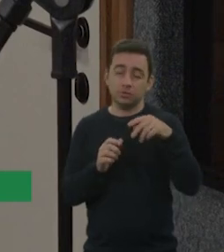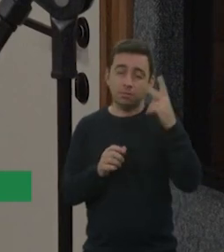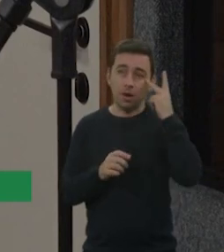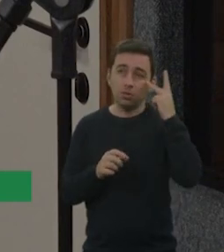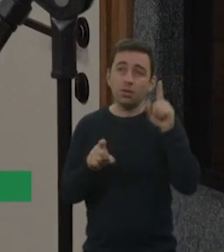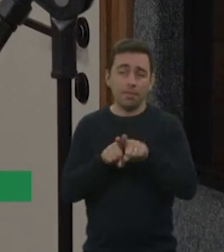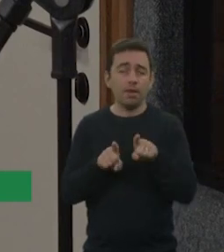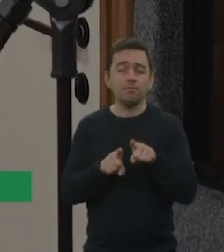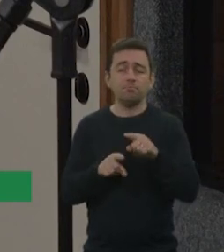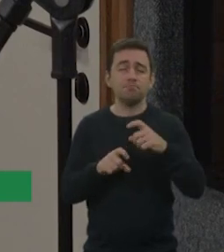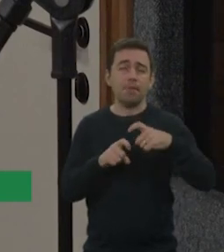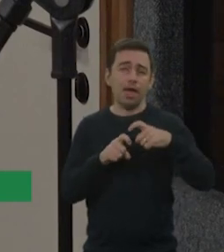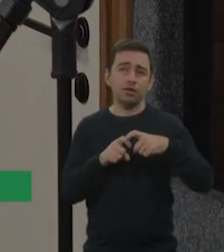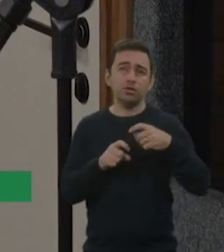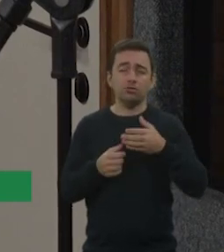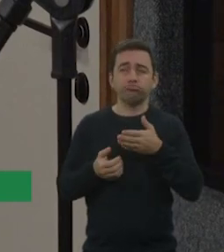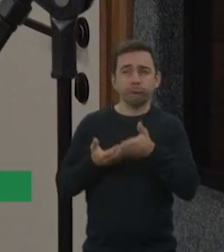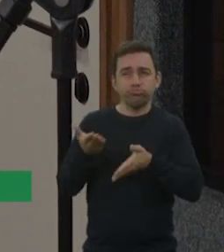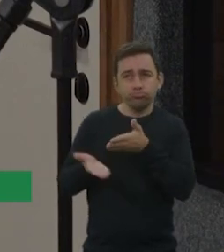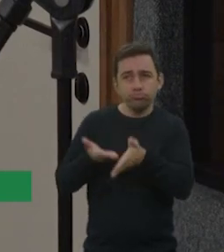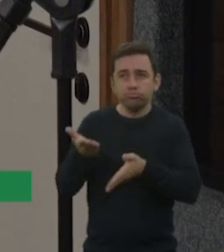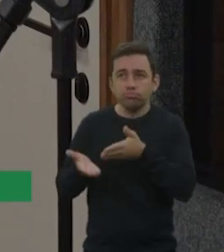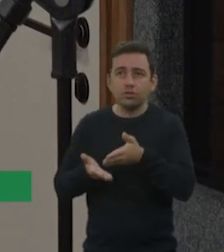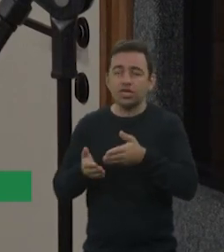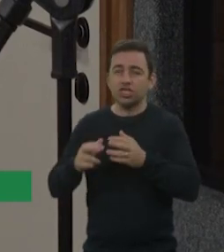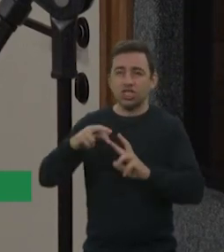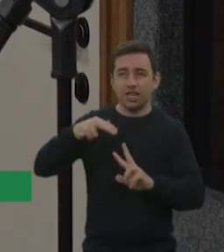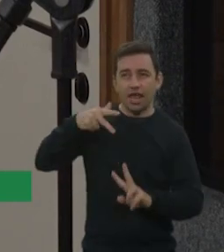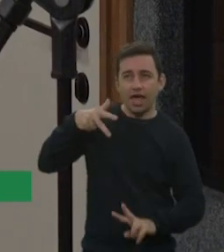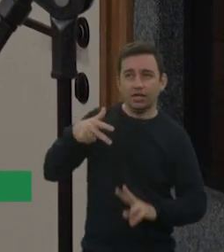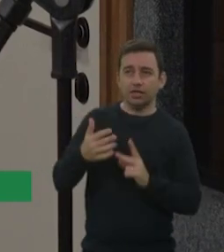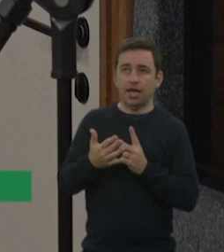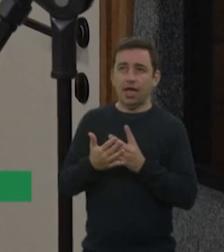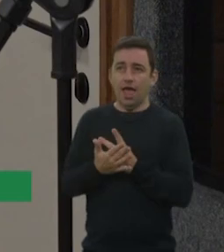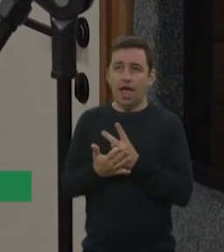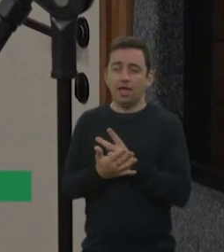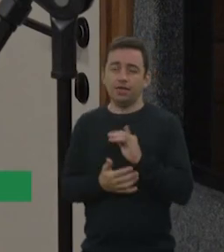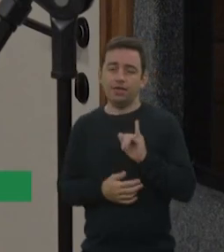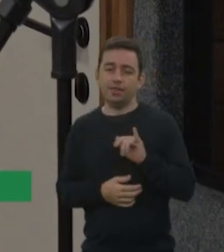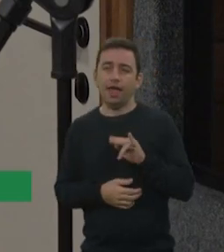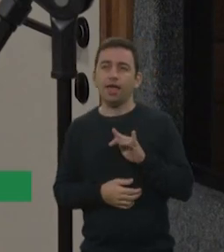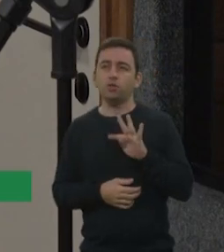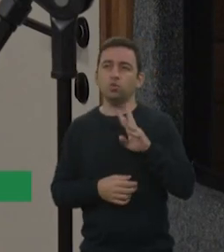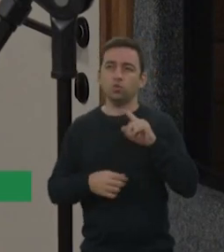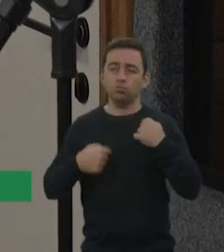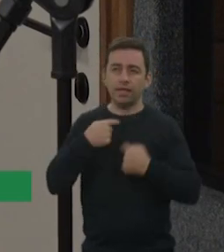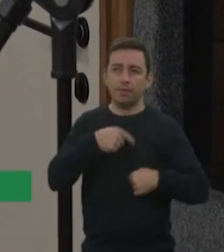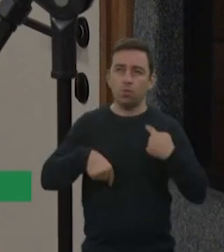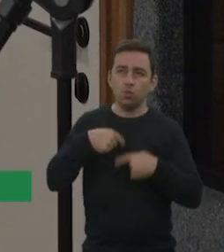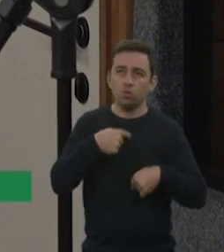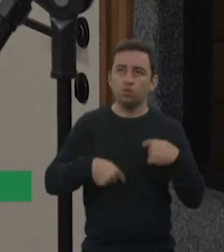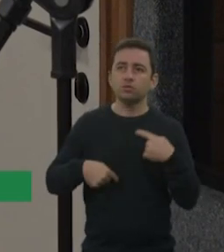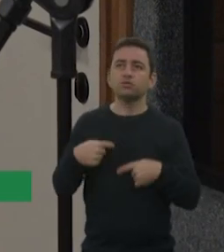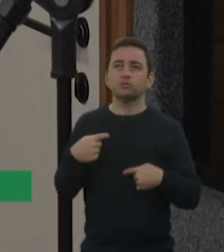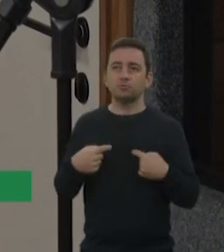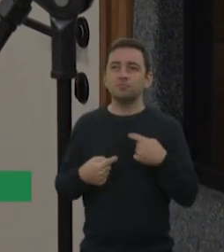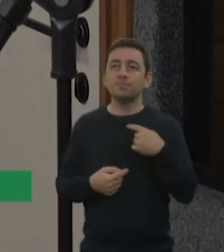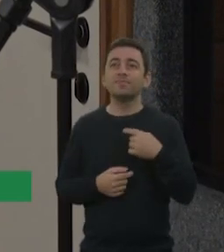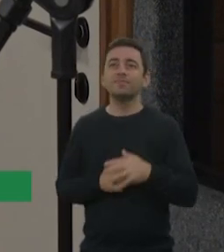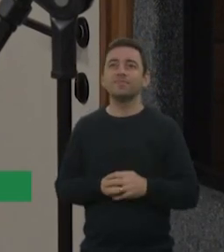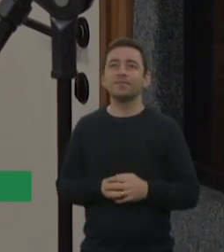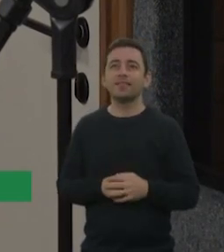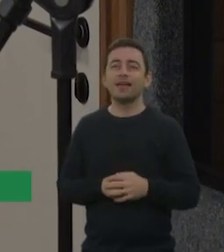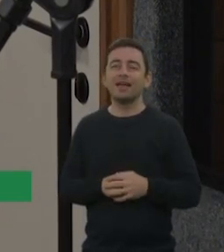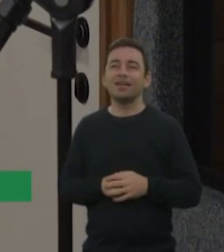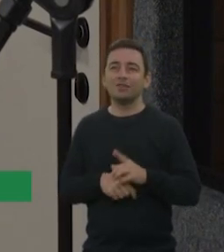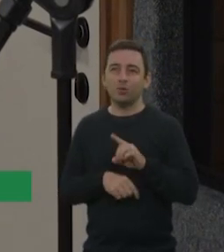do Instituto de Genética e Erros Inatos do Metabolismo. Com vocês, doutora